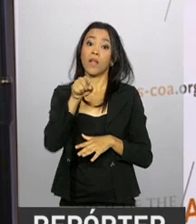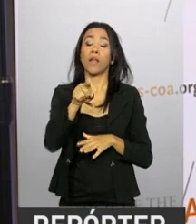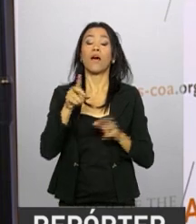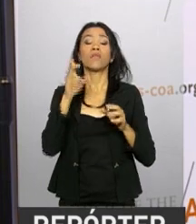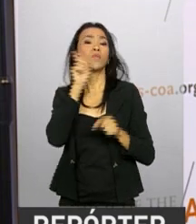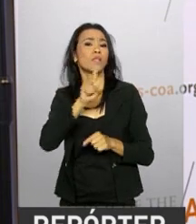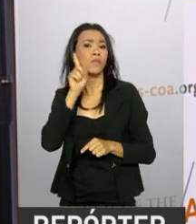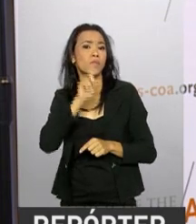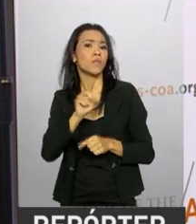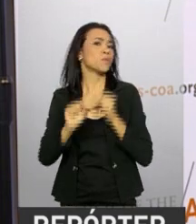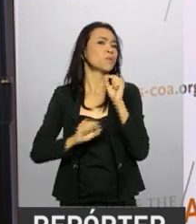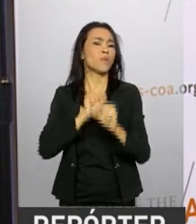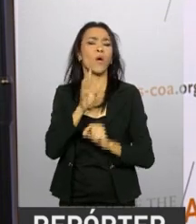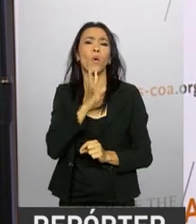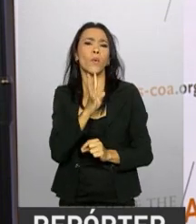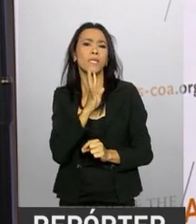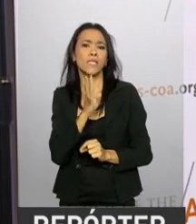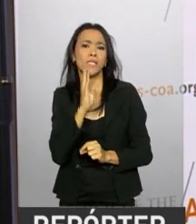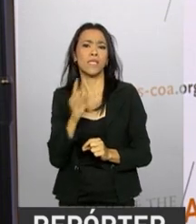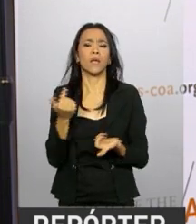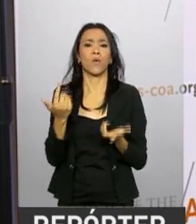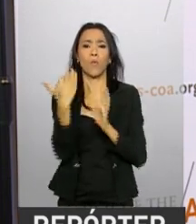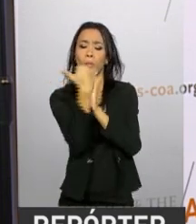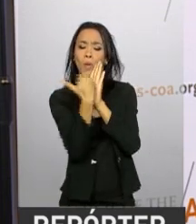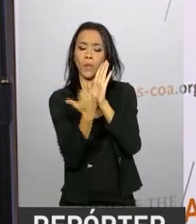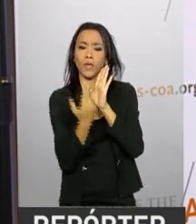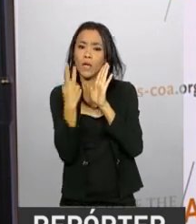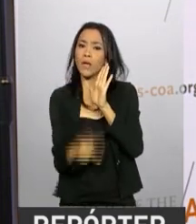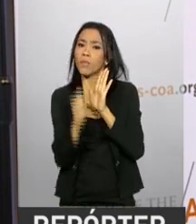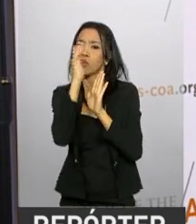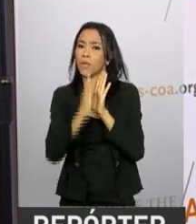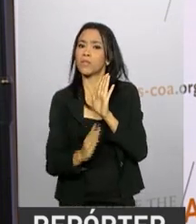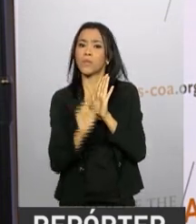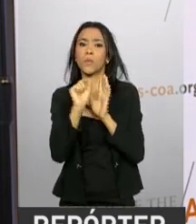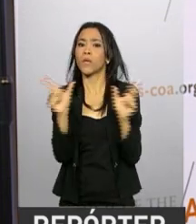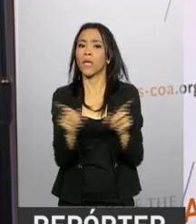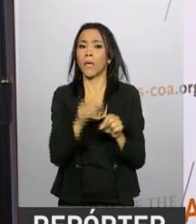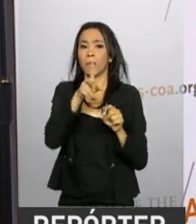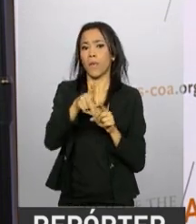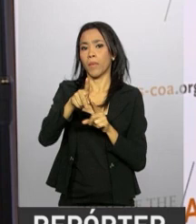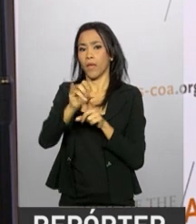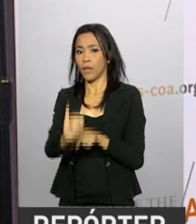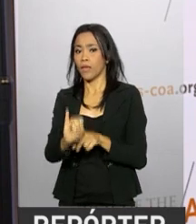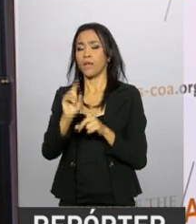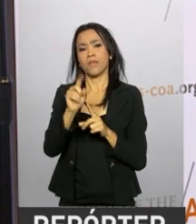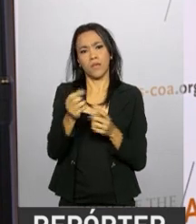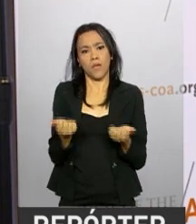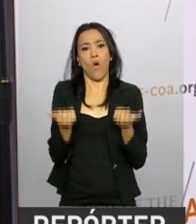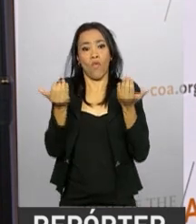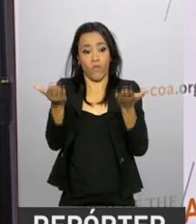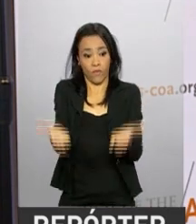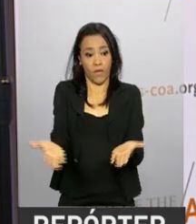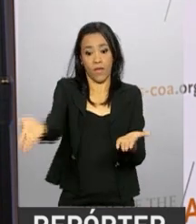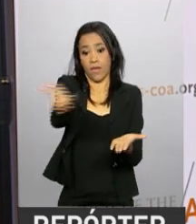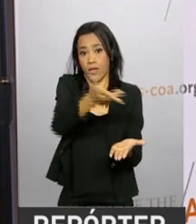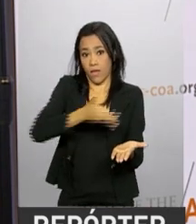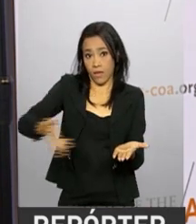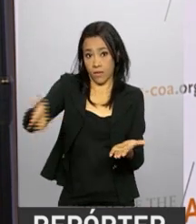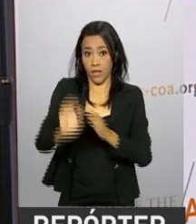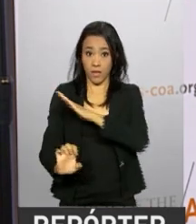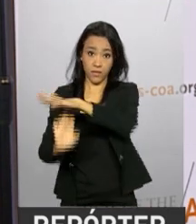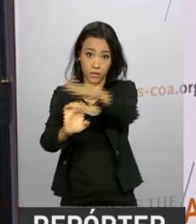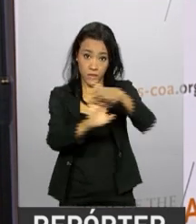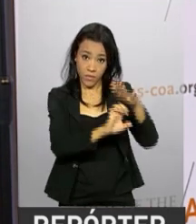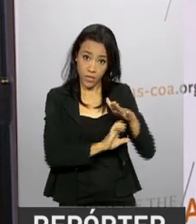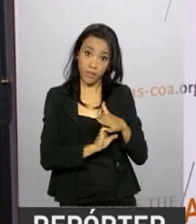Unidos conheceu o programa de parcerias de investimentos que prevê a oferta de setores da infraestrutura nacional para